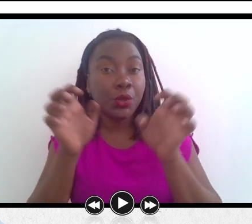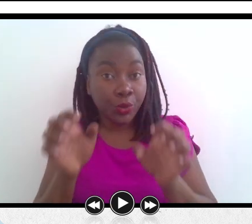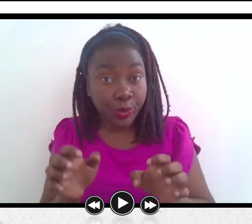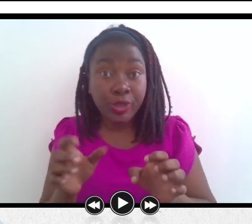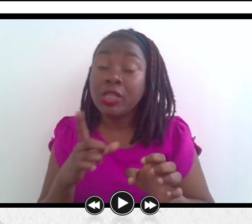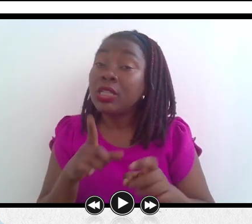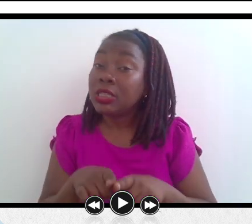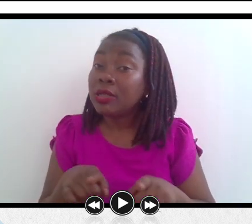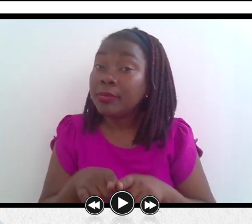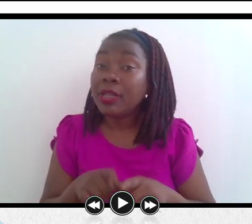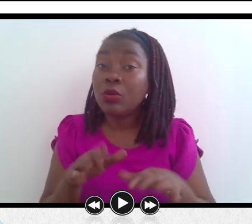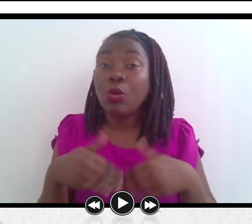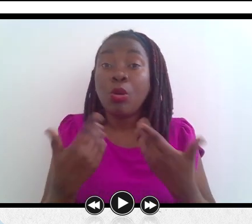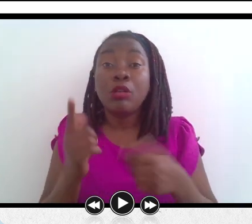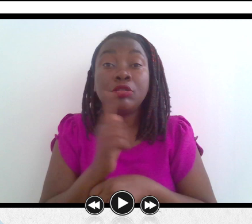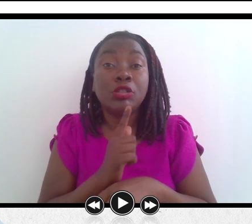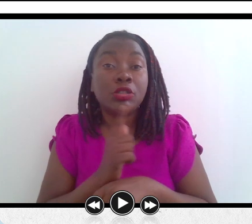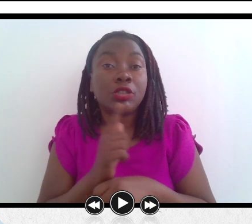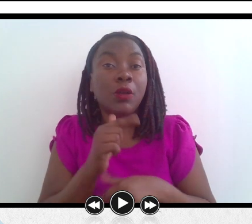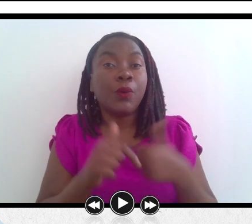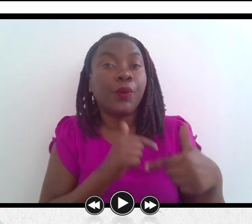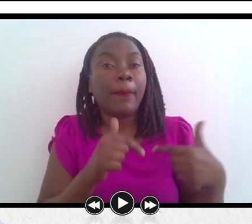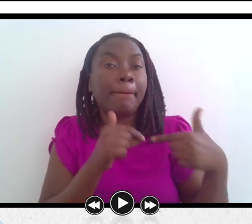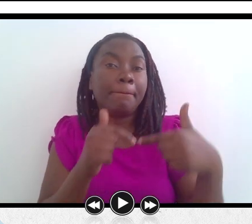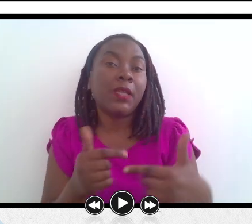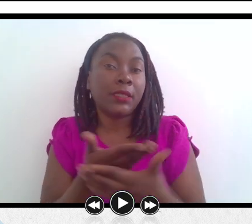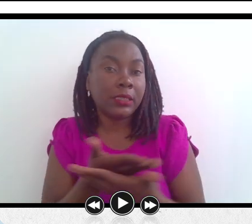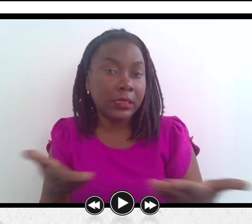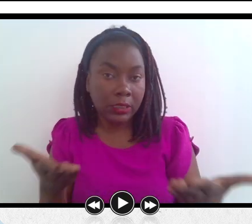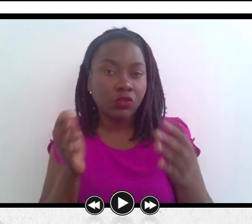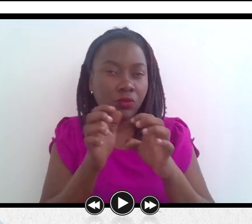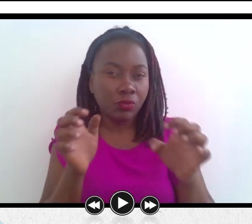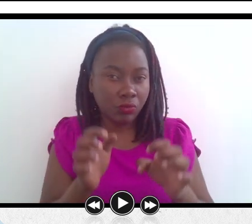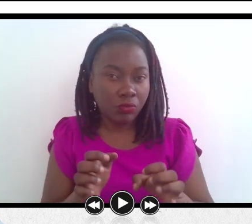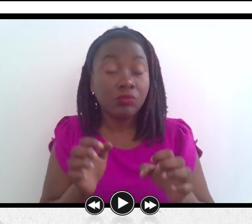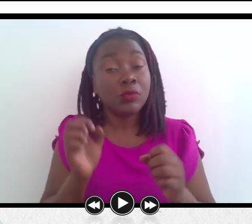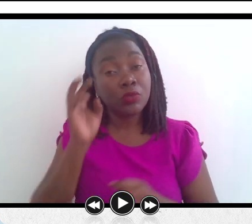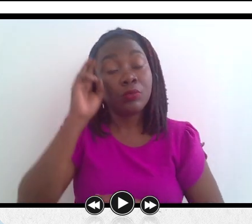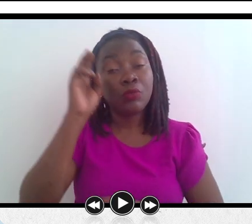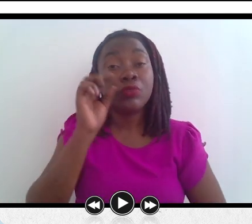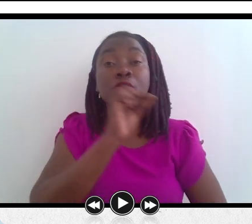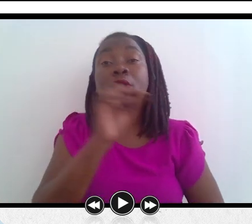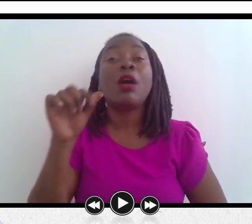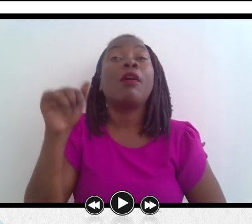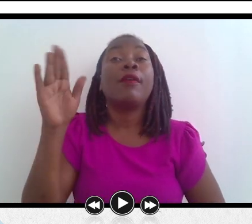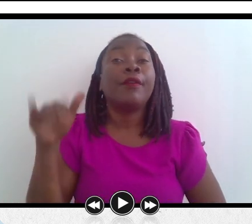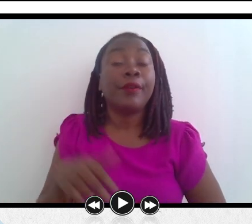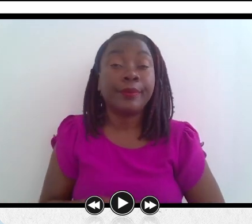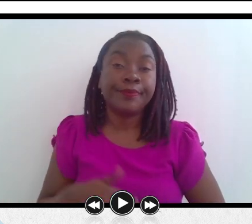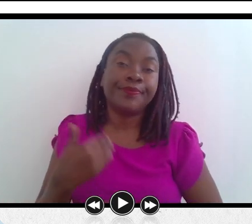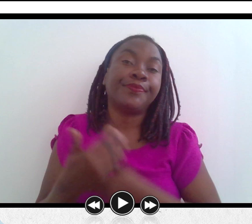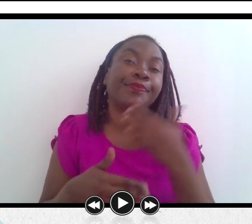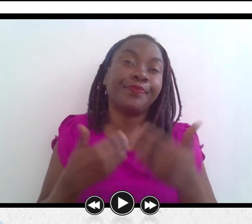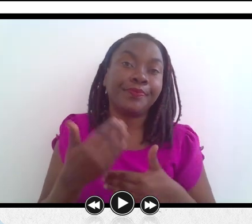e também qual é a gestão e a operação dessas estruturas, né? Quem é responsável pelo quê? As medidas